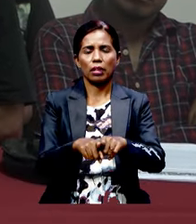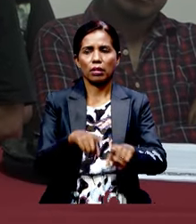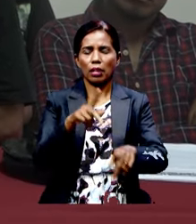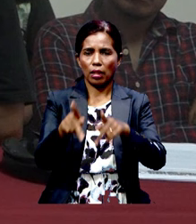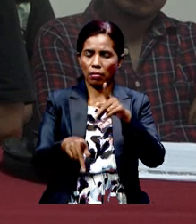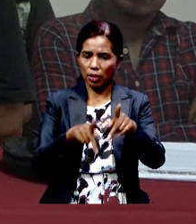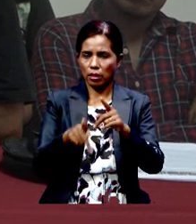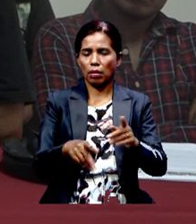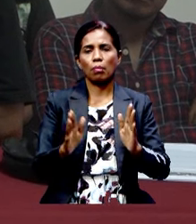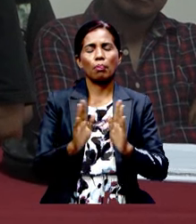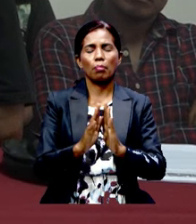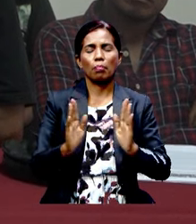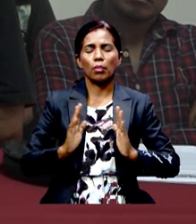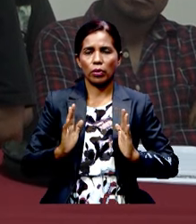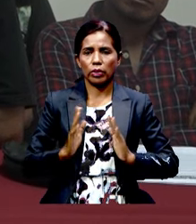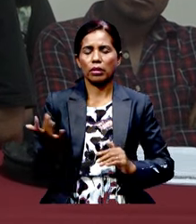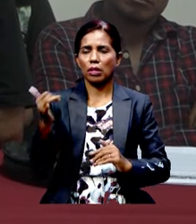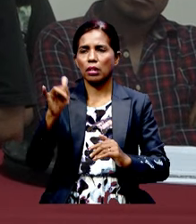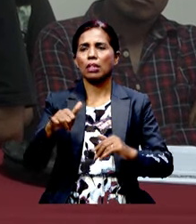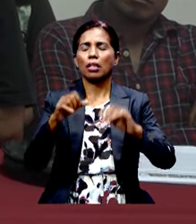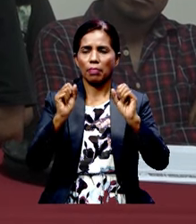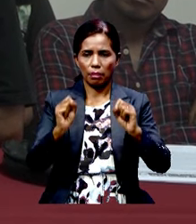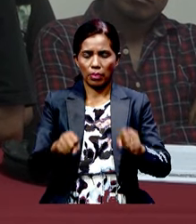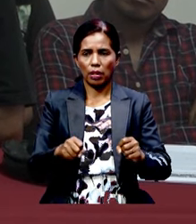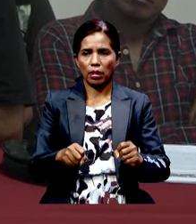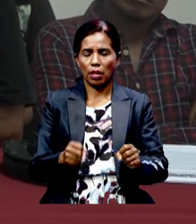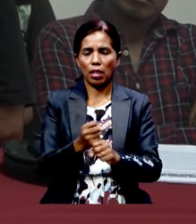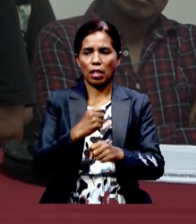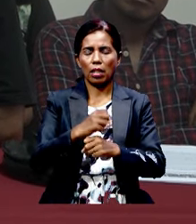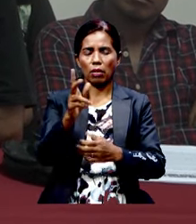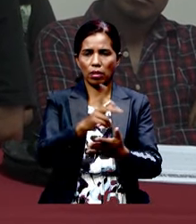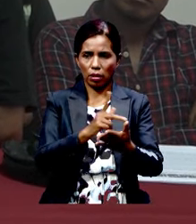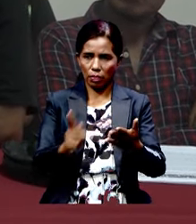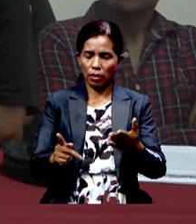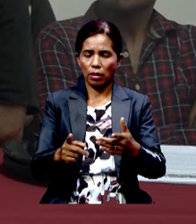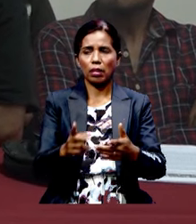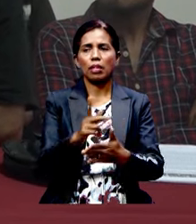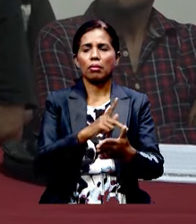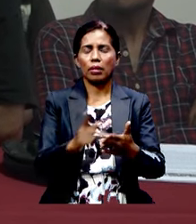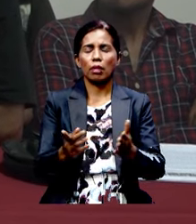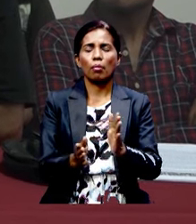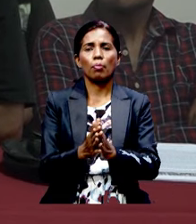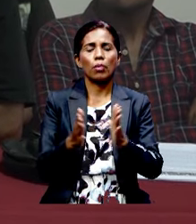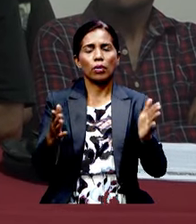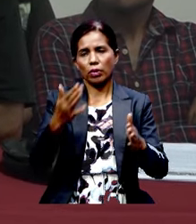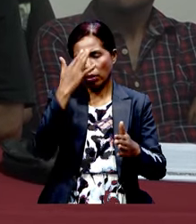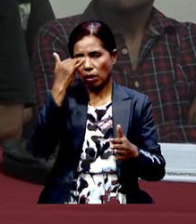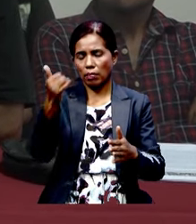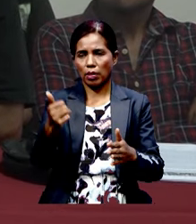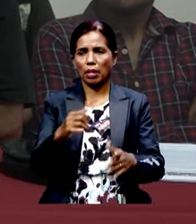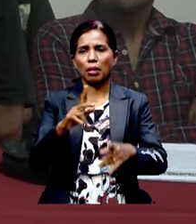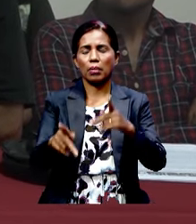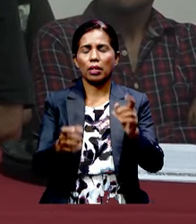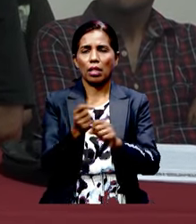sira, se posibilidade bel halo krim imos krim ne buras tambah sa ema ida quando nia